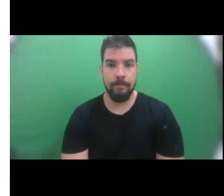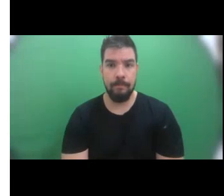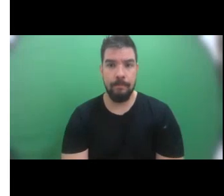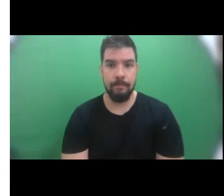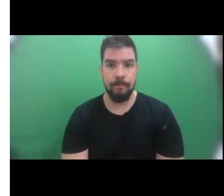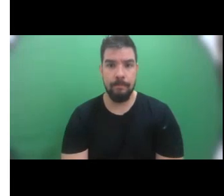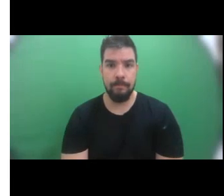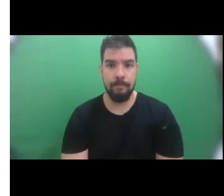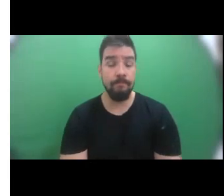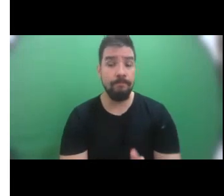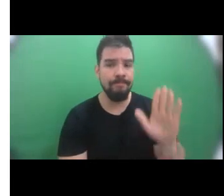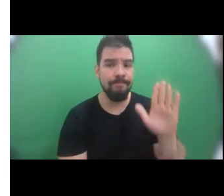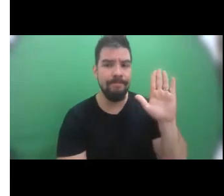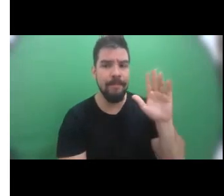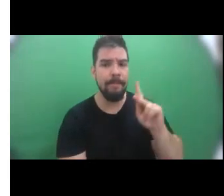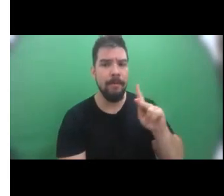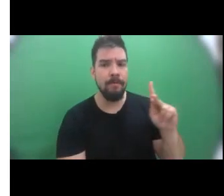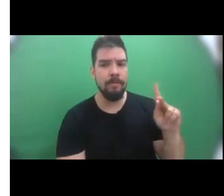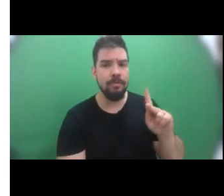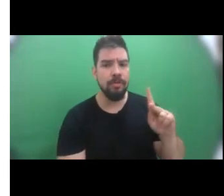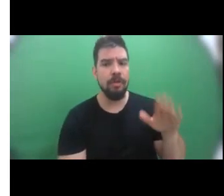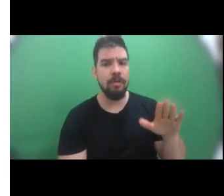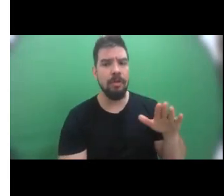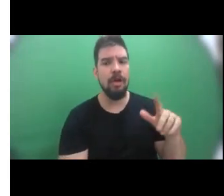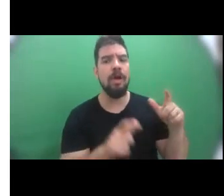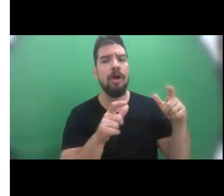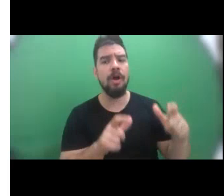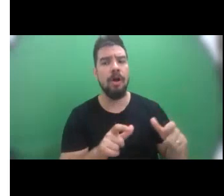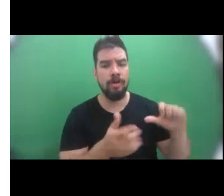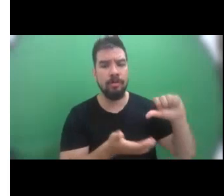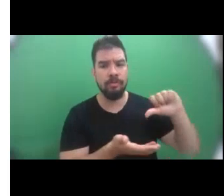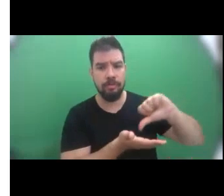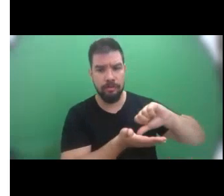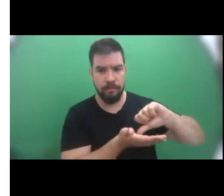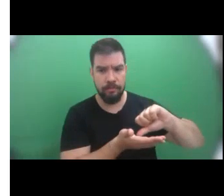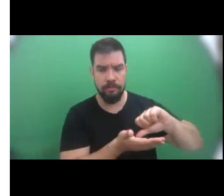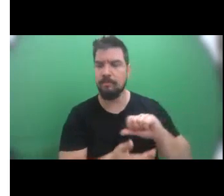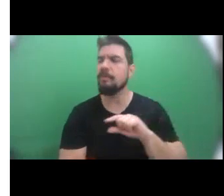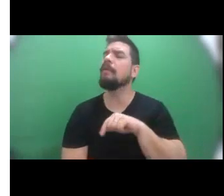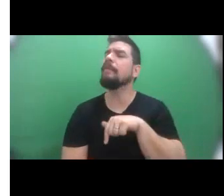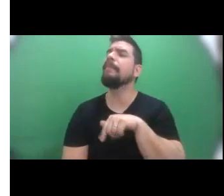Professora, vai ser onde? Ó, quem é que está falando?